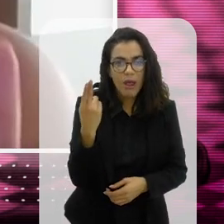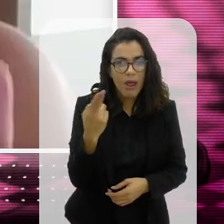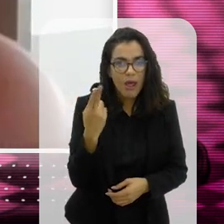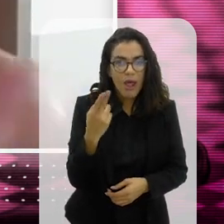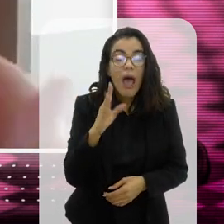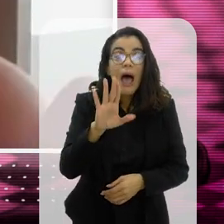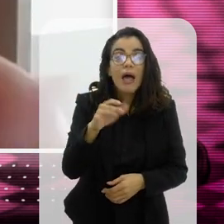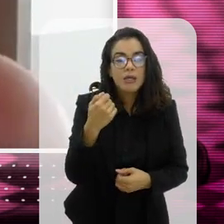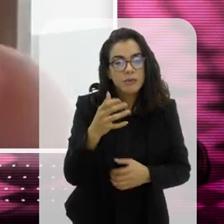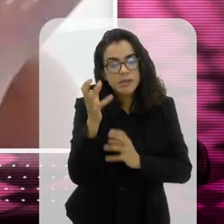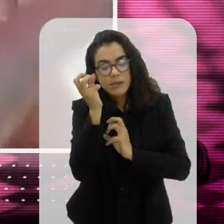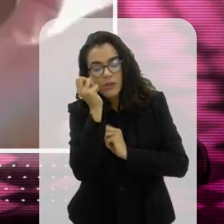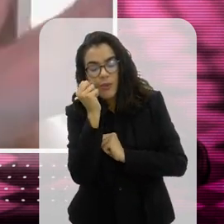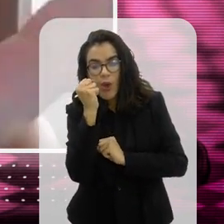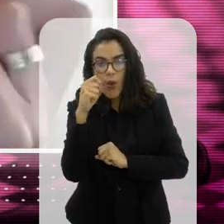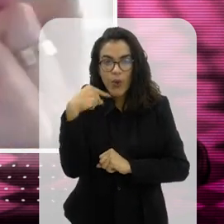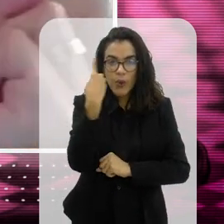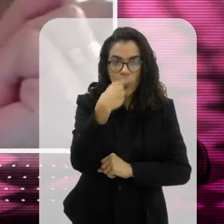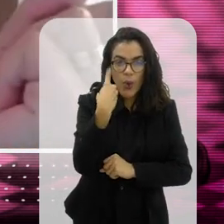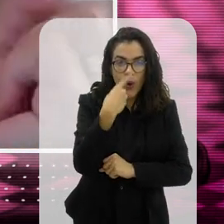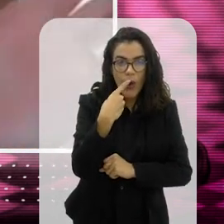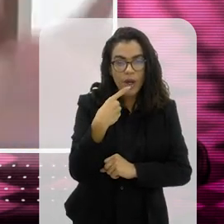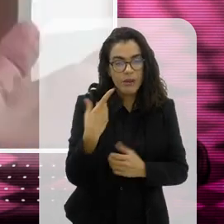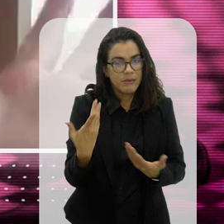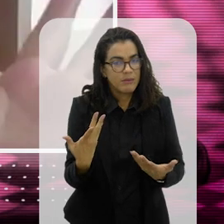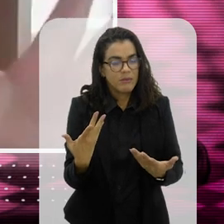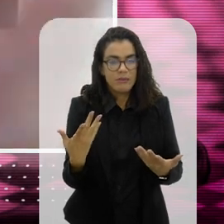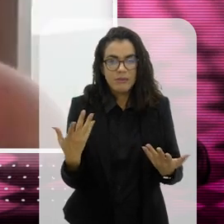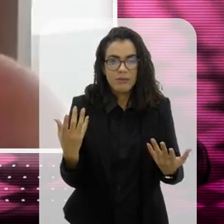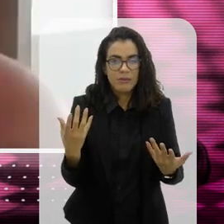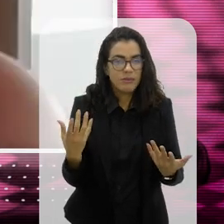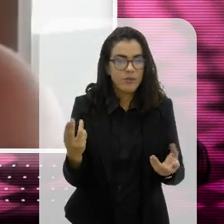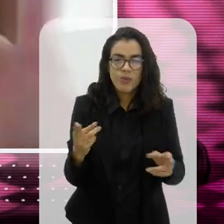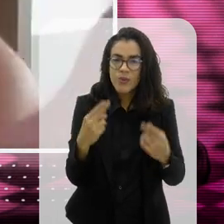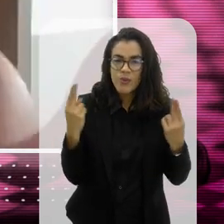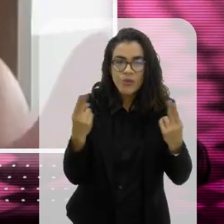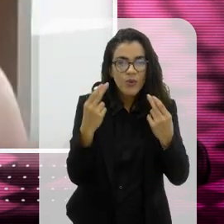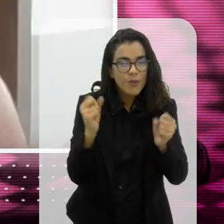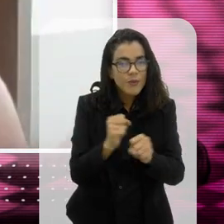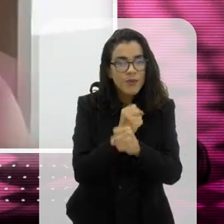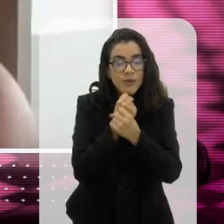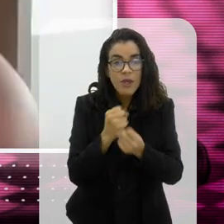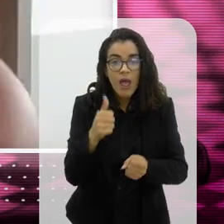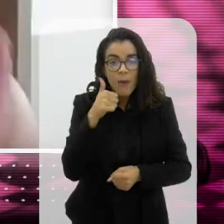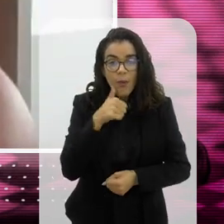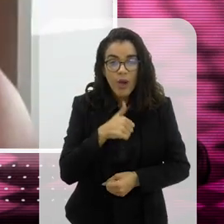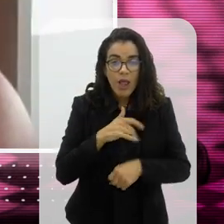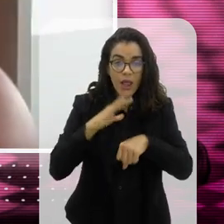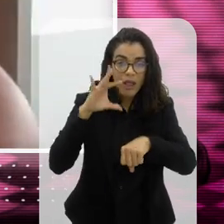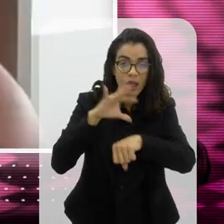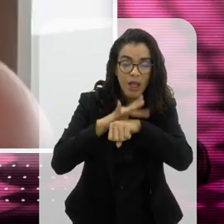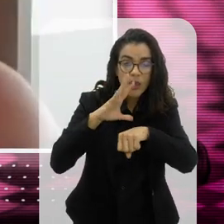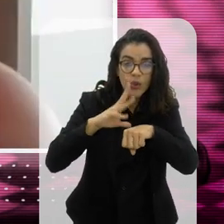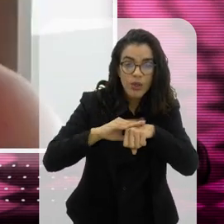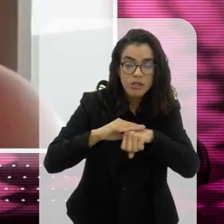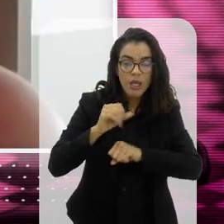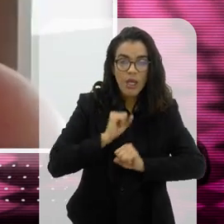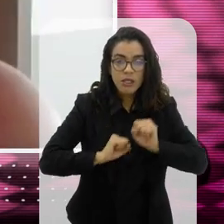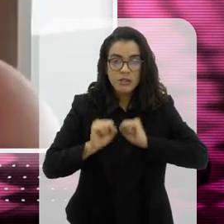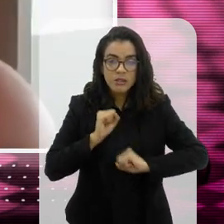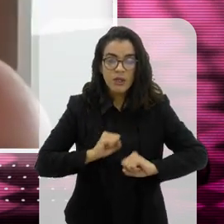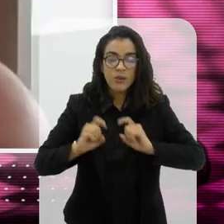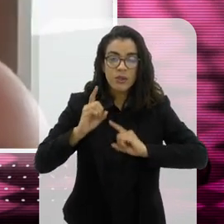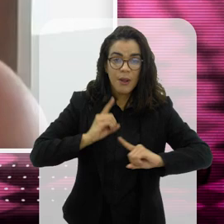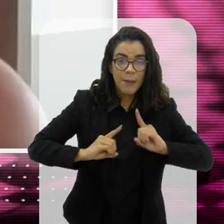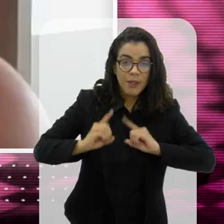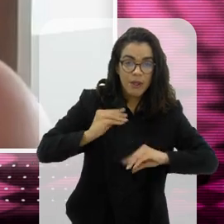Gente, ninguém dá conta disso. Ah, não, ainda tem que dormir 8 horas por dia, claro, né? Então, não dá. É por isso que as mulheres estão adoecidas,